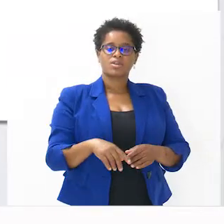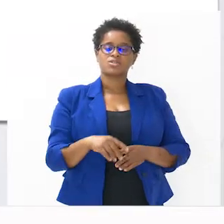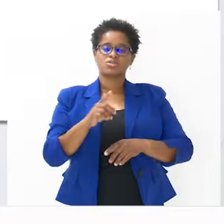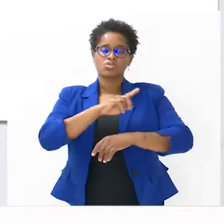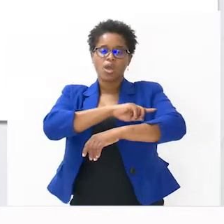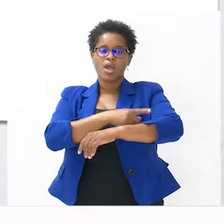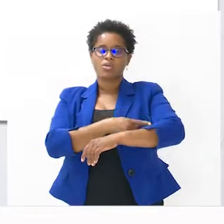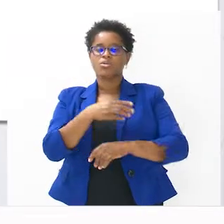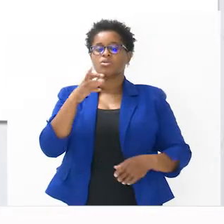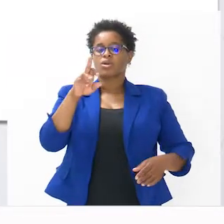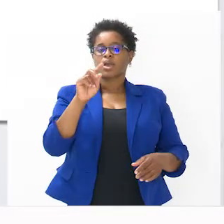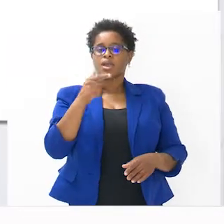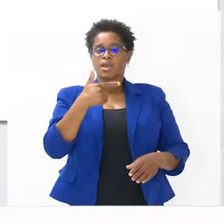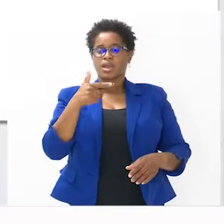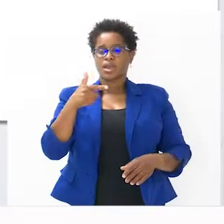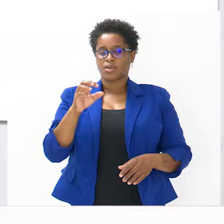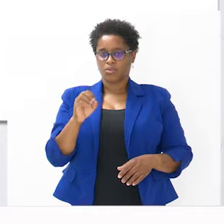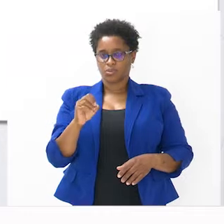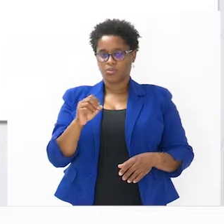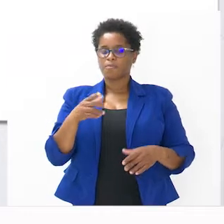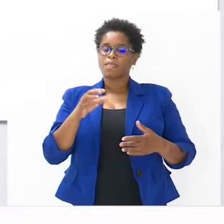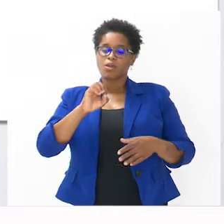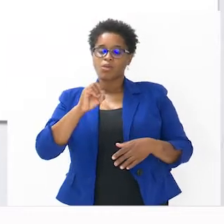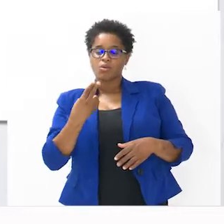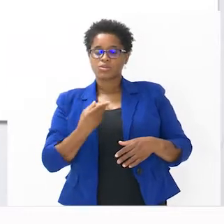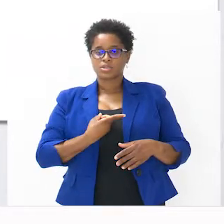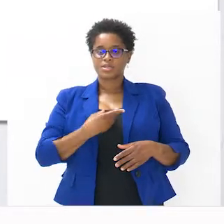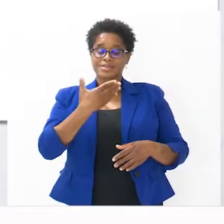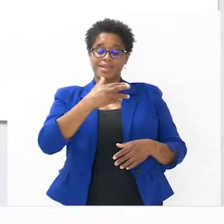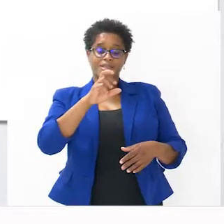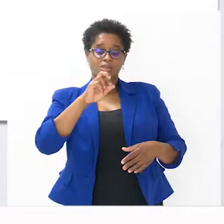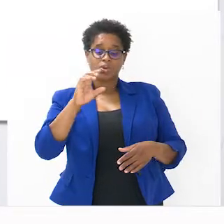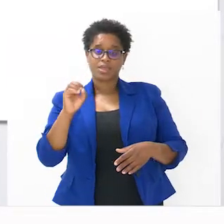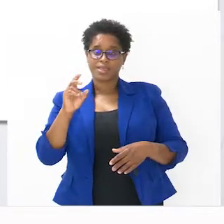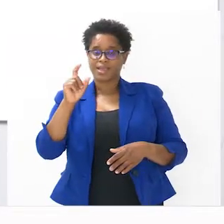ângulo reto, ou seja, 180 graus, ok?